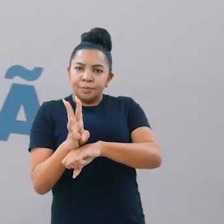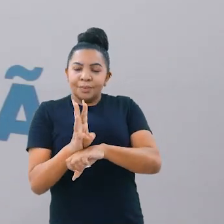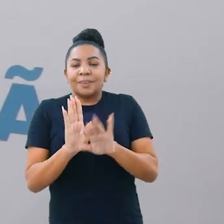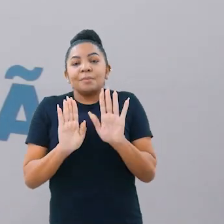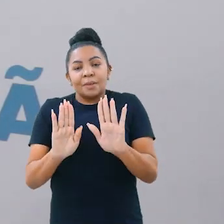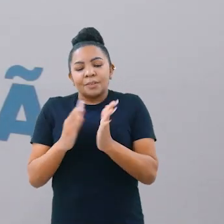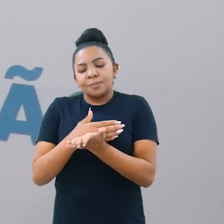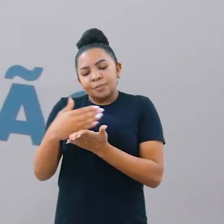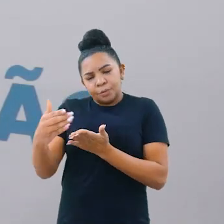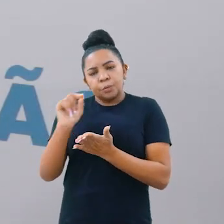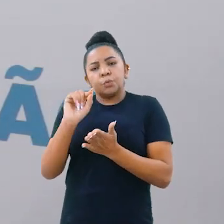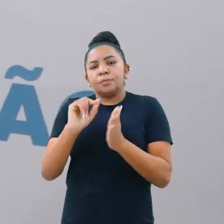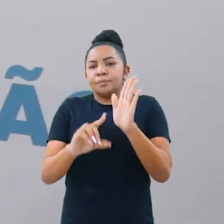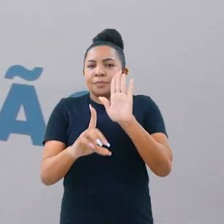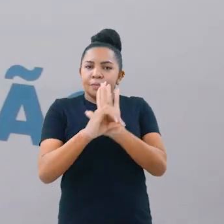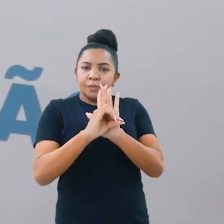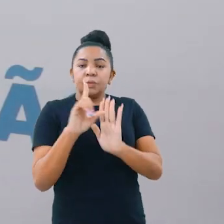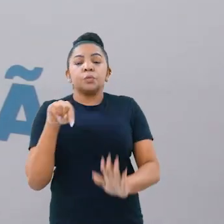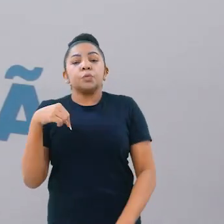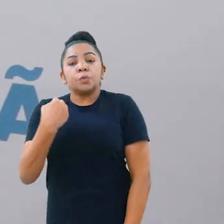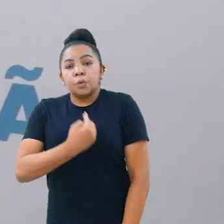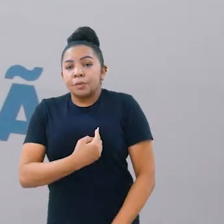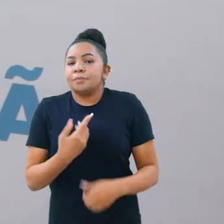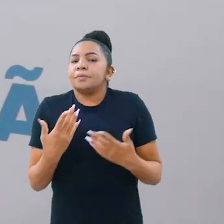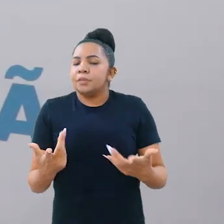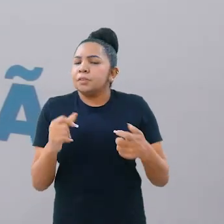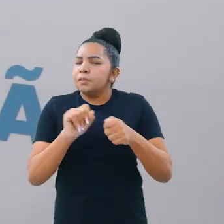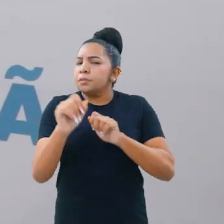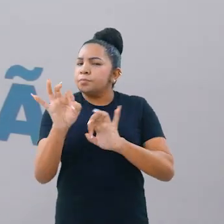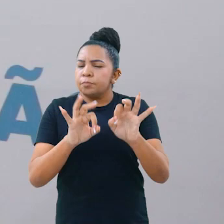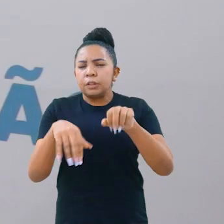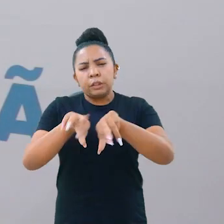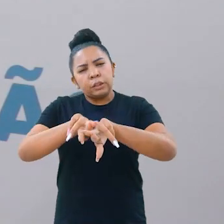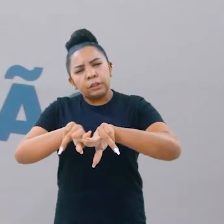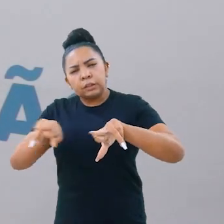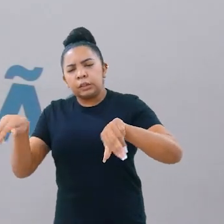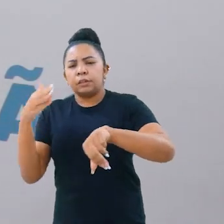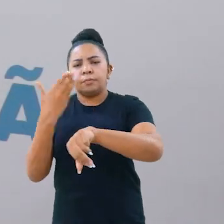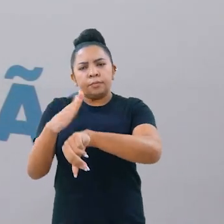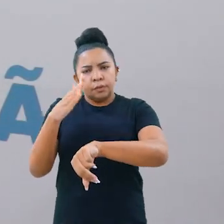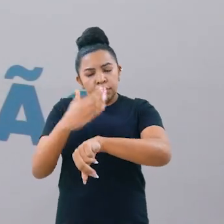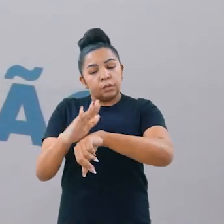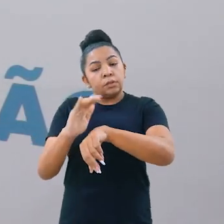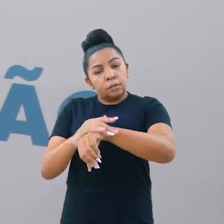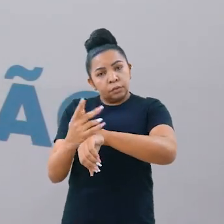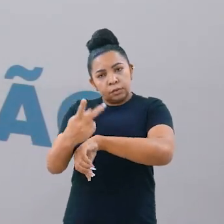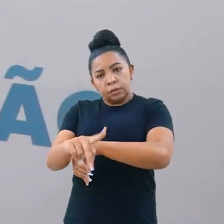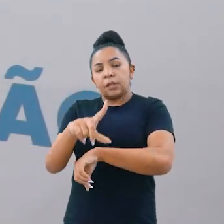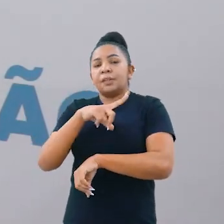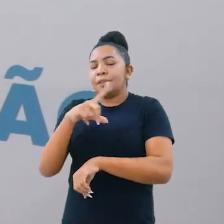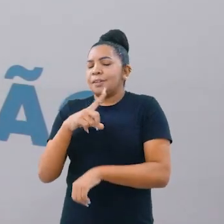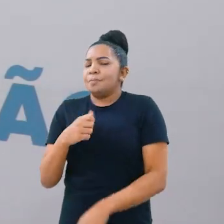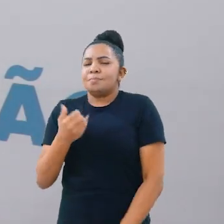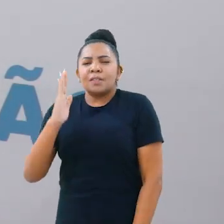UEMA. Mas, a partir do decreto, nós estaremos, então, realizando uma série de treinamentos para